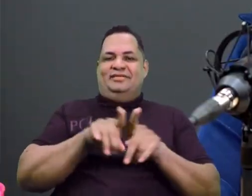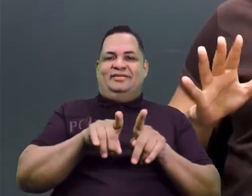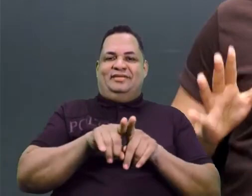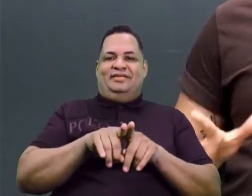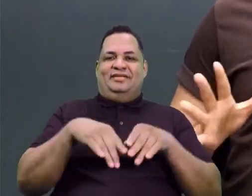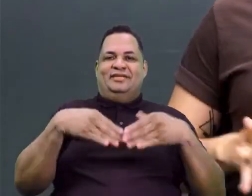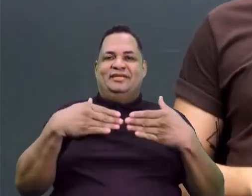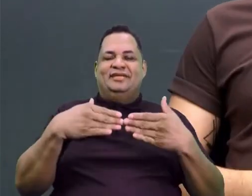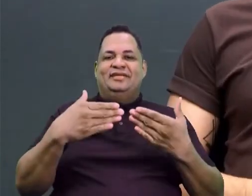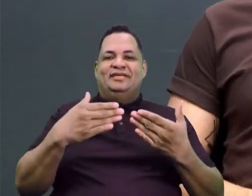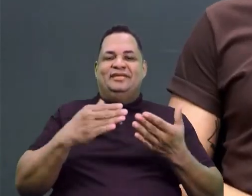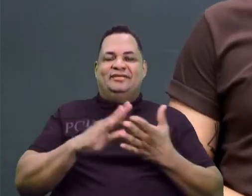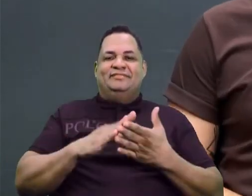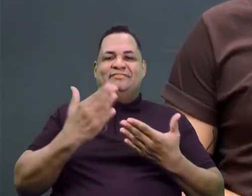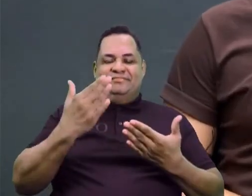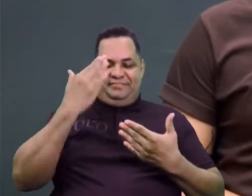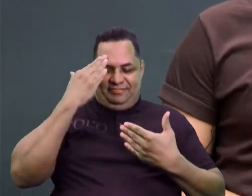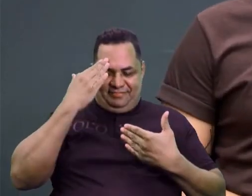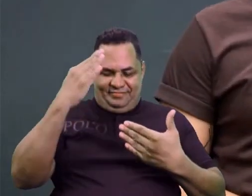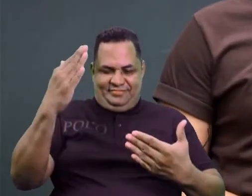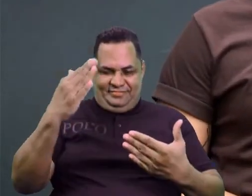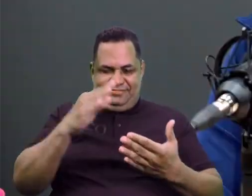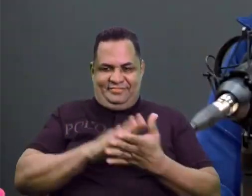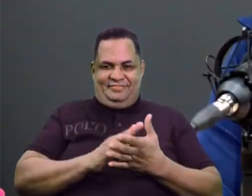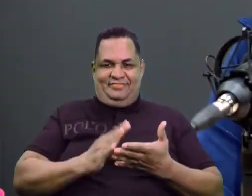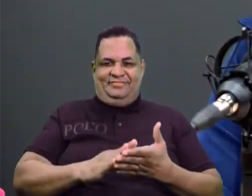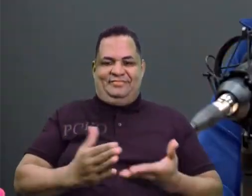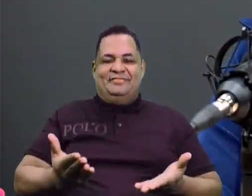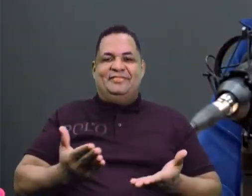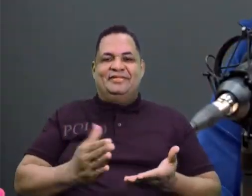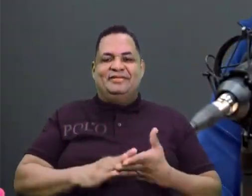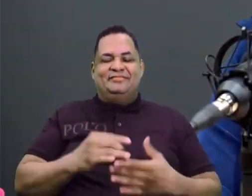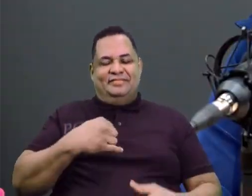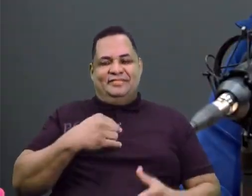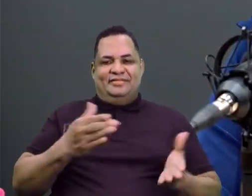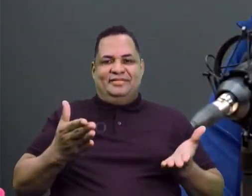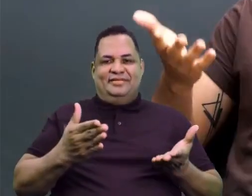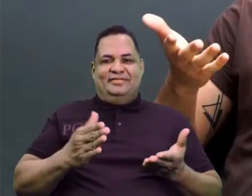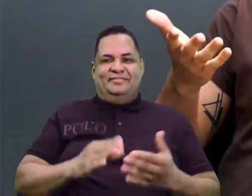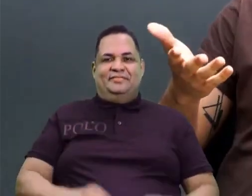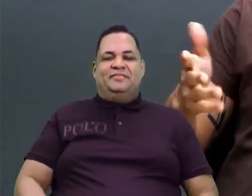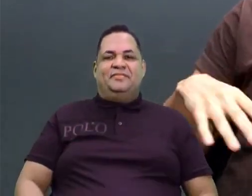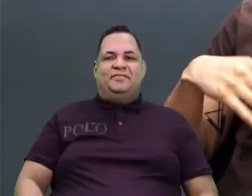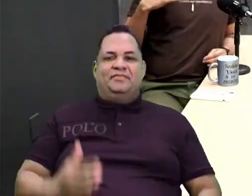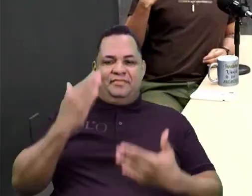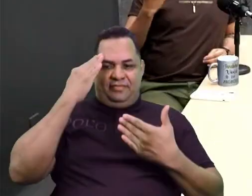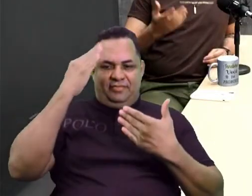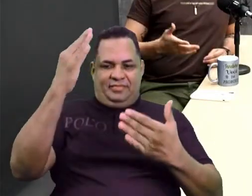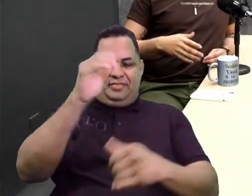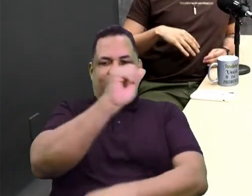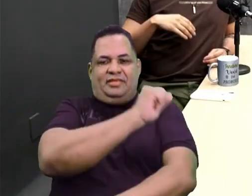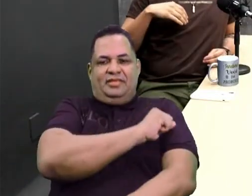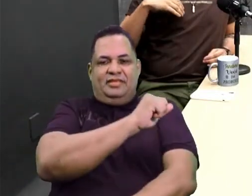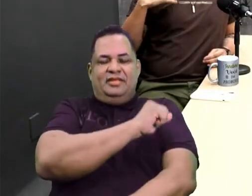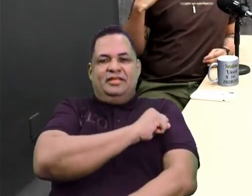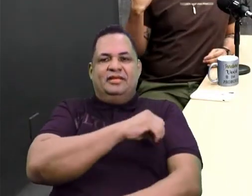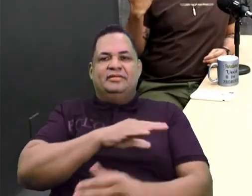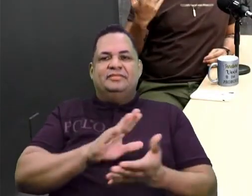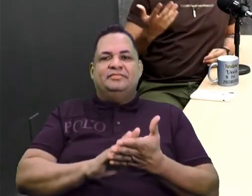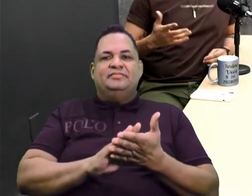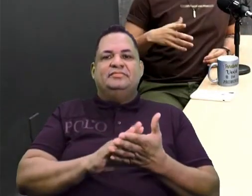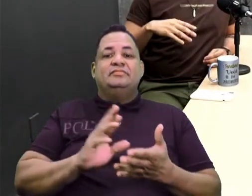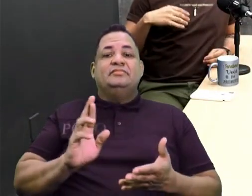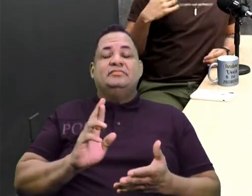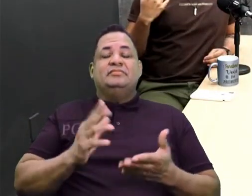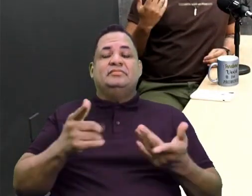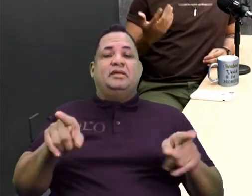resolver. É isso, professora. Muito obrigada. Eu que agradeço. Agradeço vocês, estudantes, quem não é